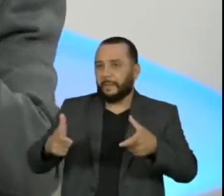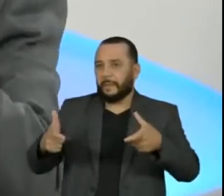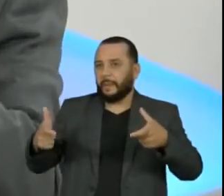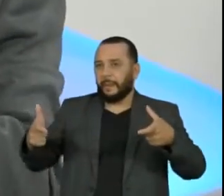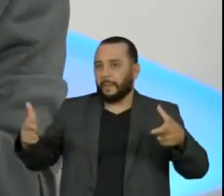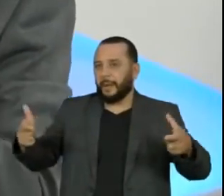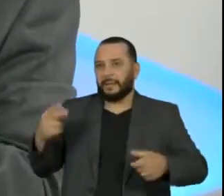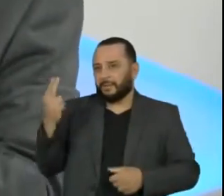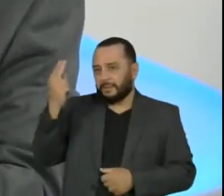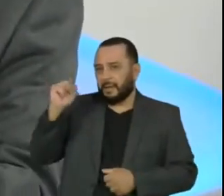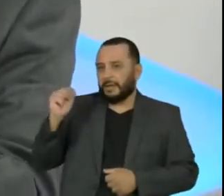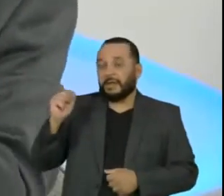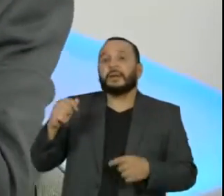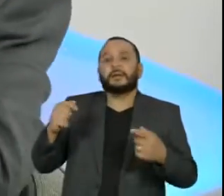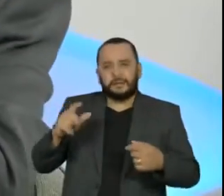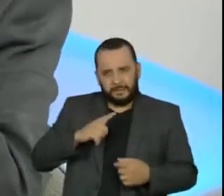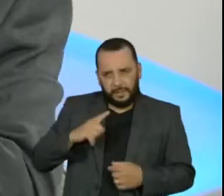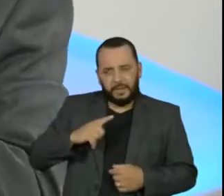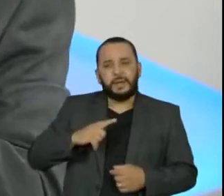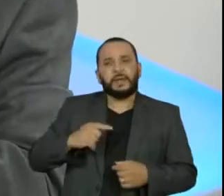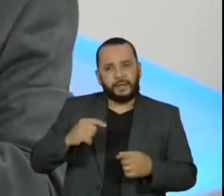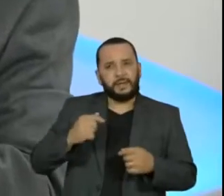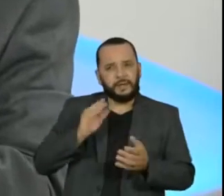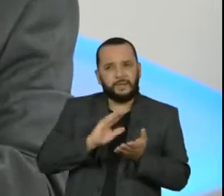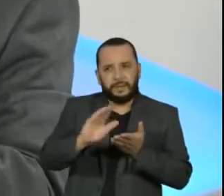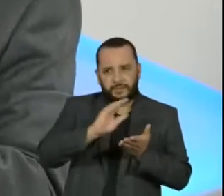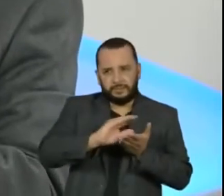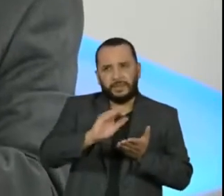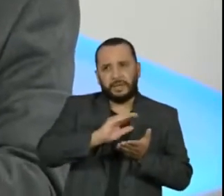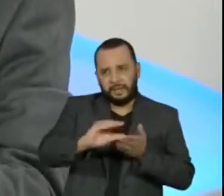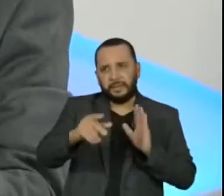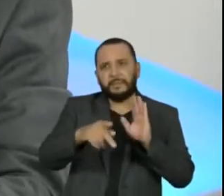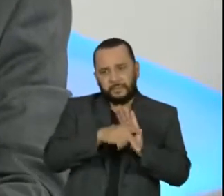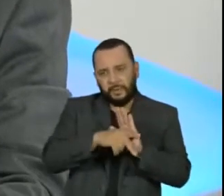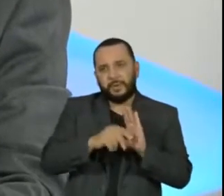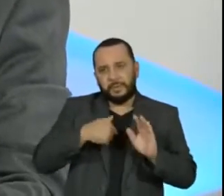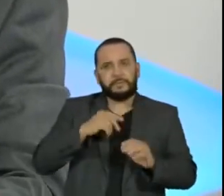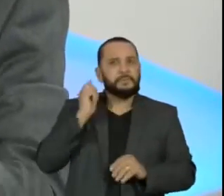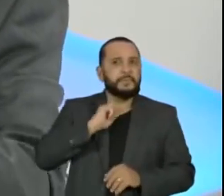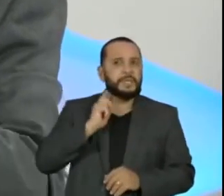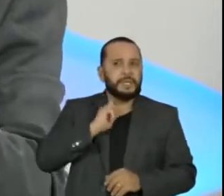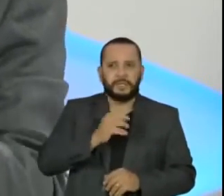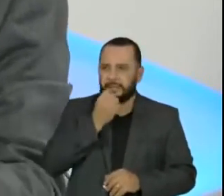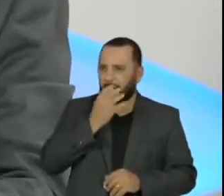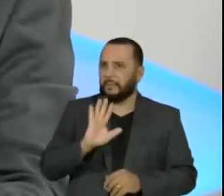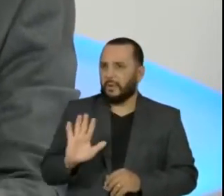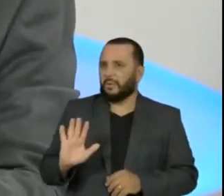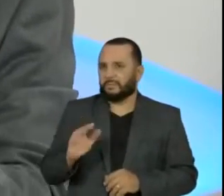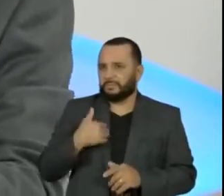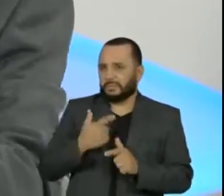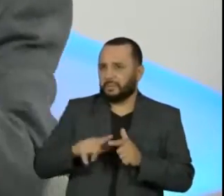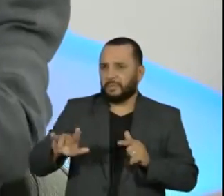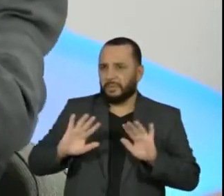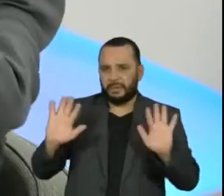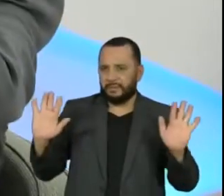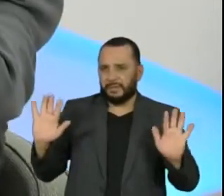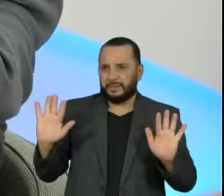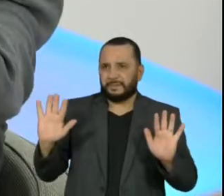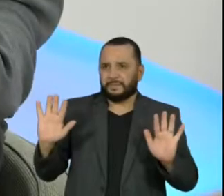Minas Gerais. O que não pode acontecer é deixar ir para outros estados. Né? Mas que traga para Minas Gerais, não tem problema nenhum. Isso não é